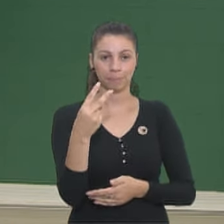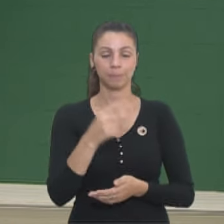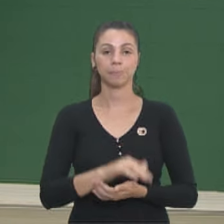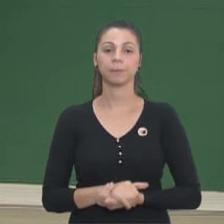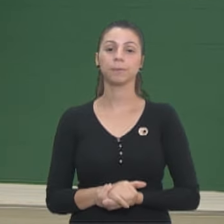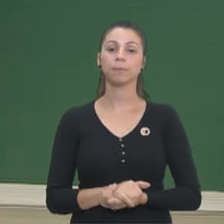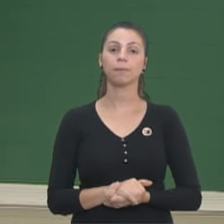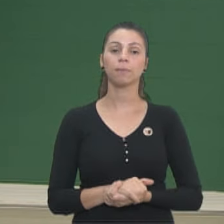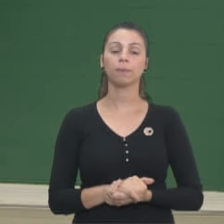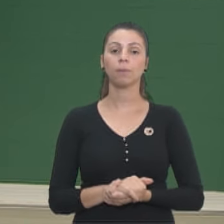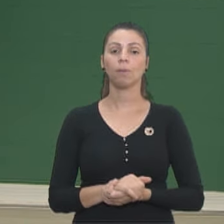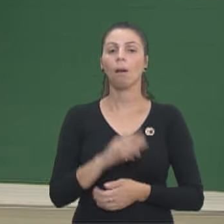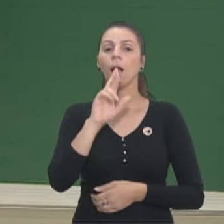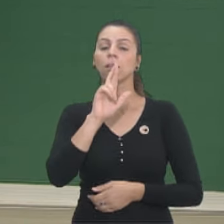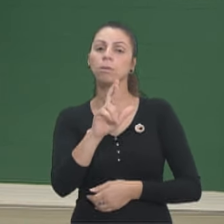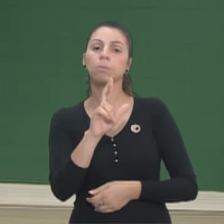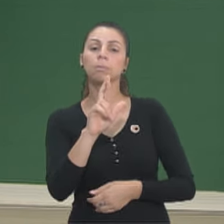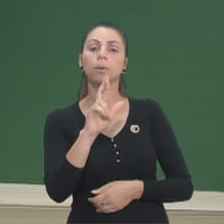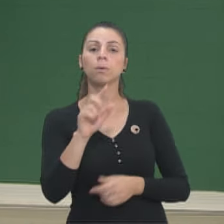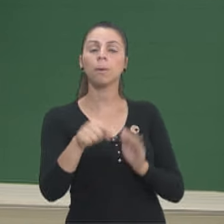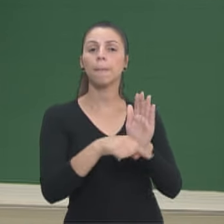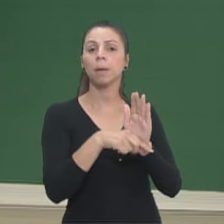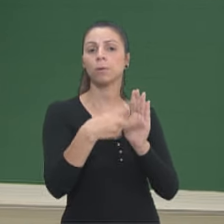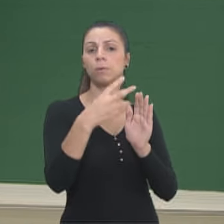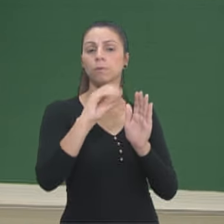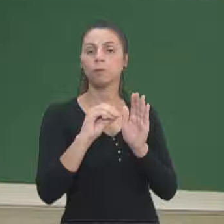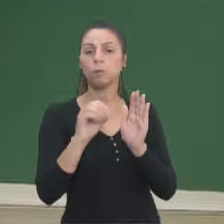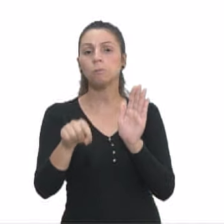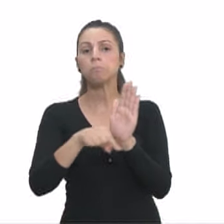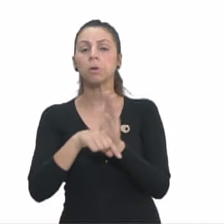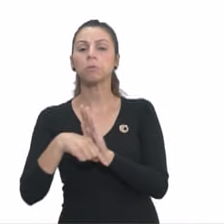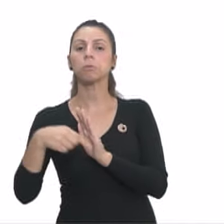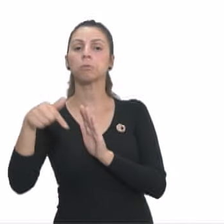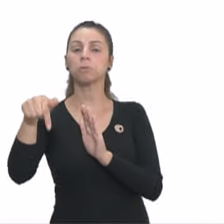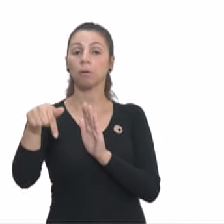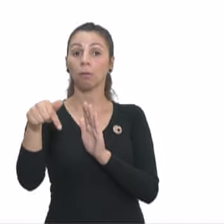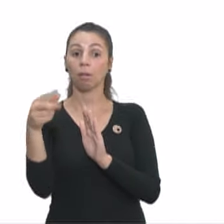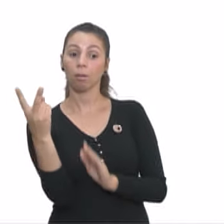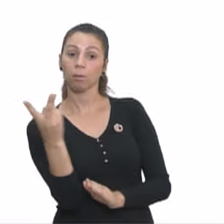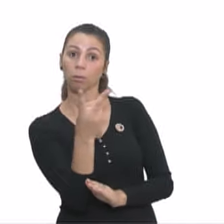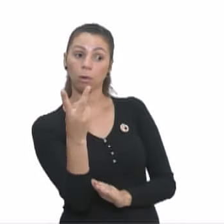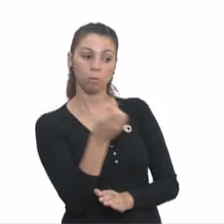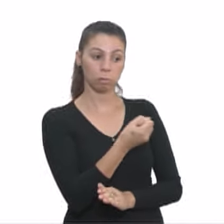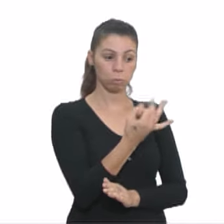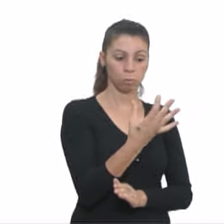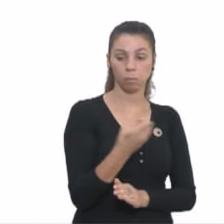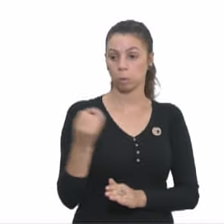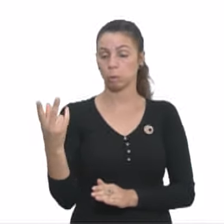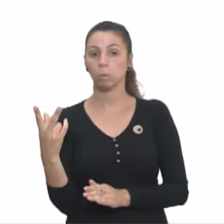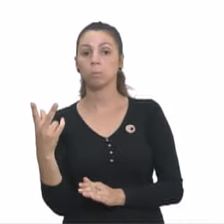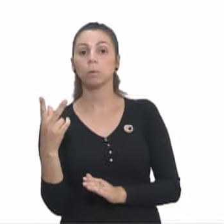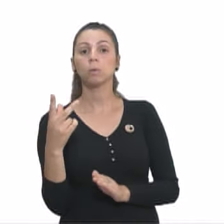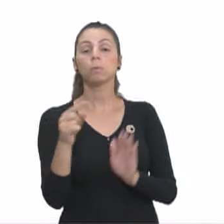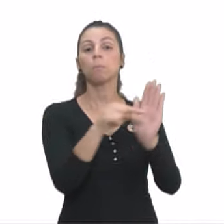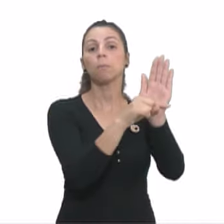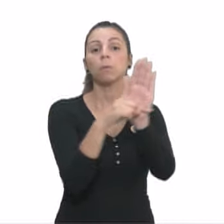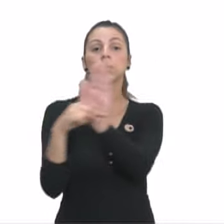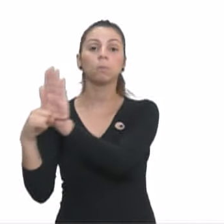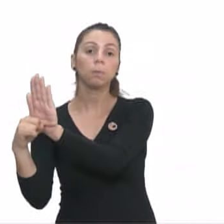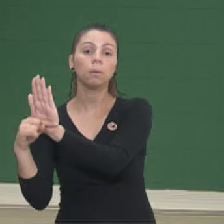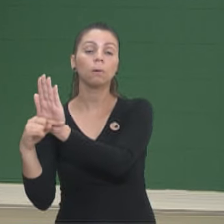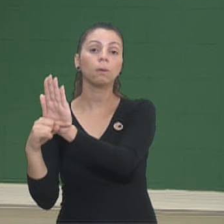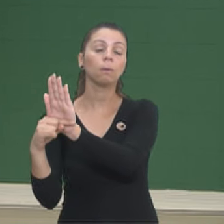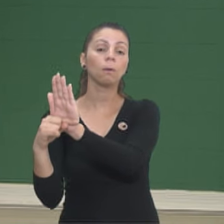de menos 20 com menos 7. Dois números com sinais iguais, eu vou pensar o quê? Em juntar. Então, vai